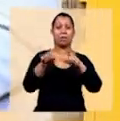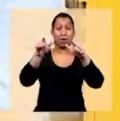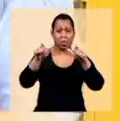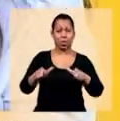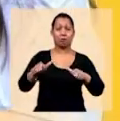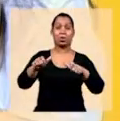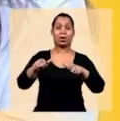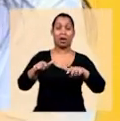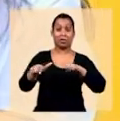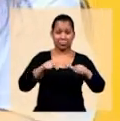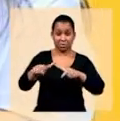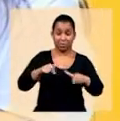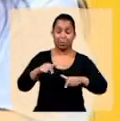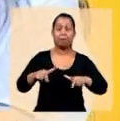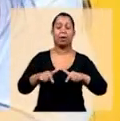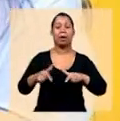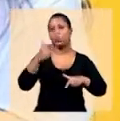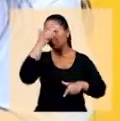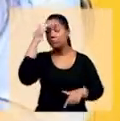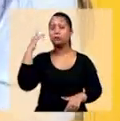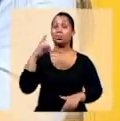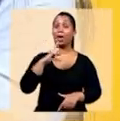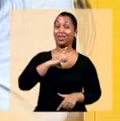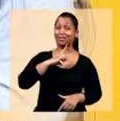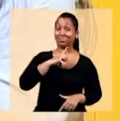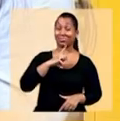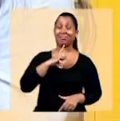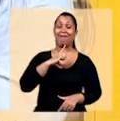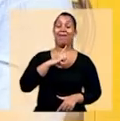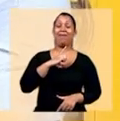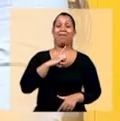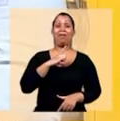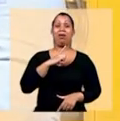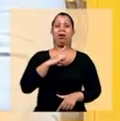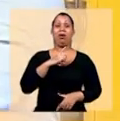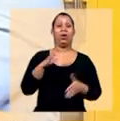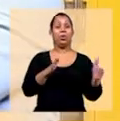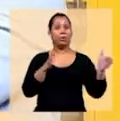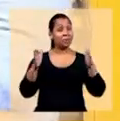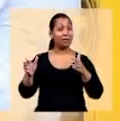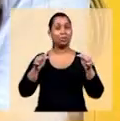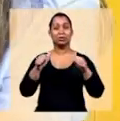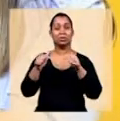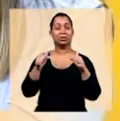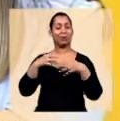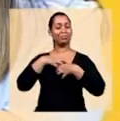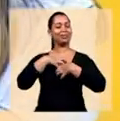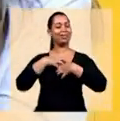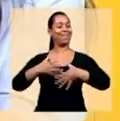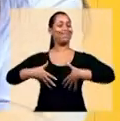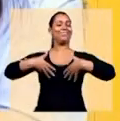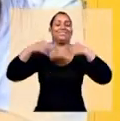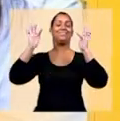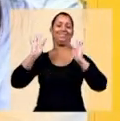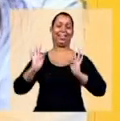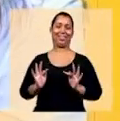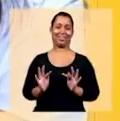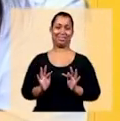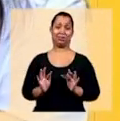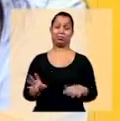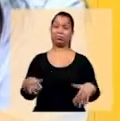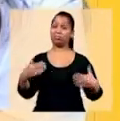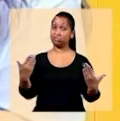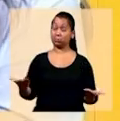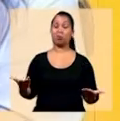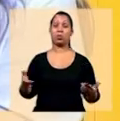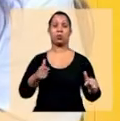do maquinário que você disponibiliza, enfim, para a pessoa ter um período de trabalho agradável,